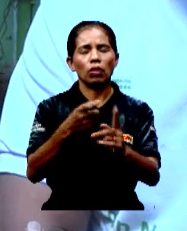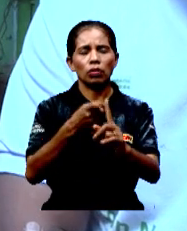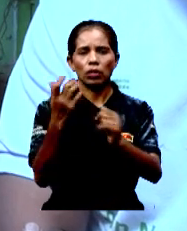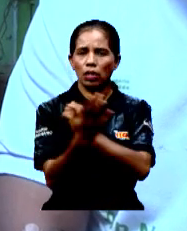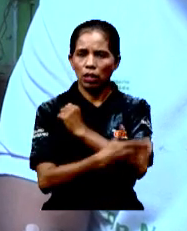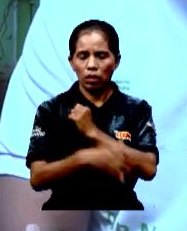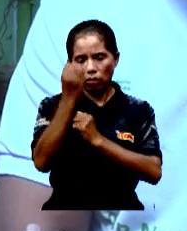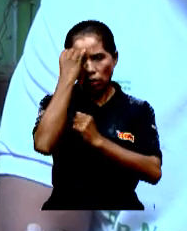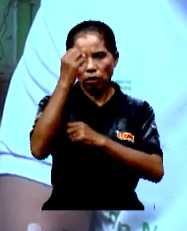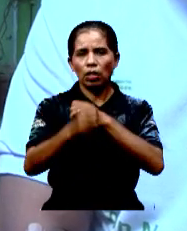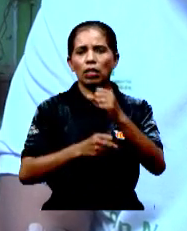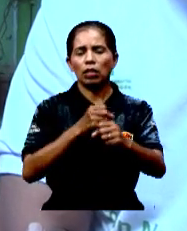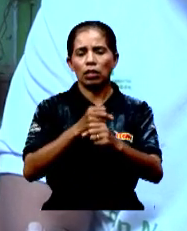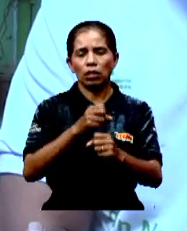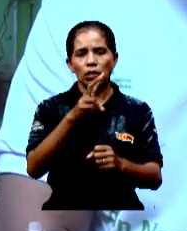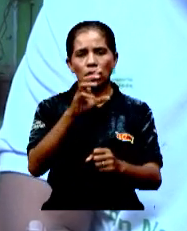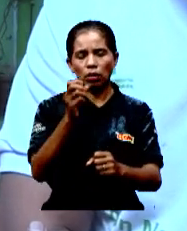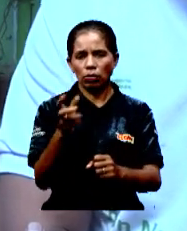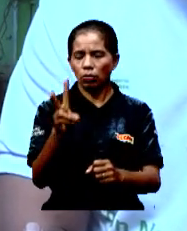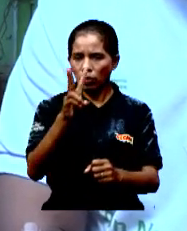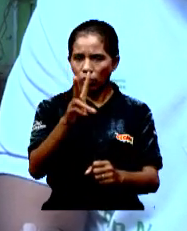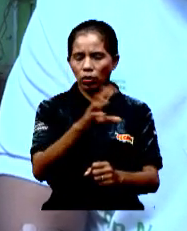saun India ia tina rihun rua ruanulu resin rua